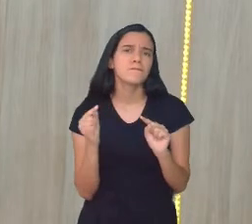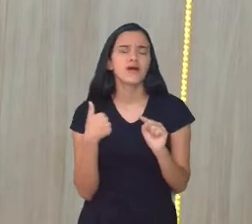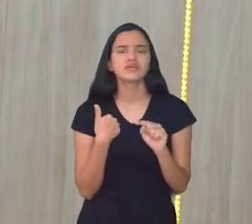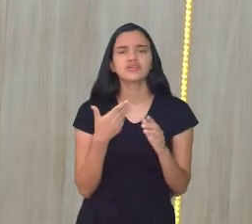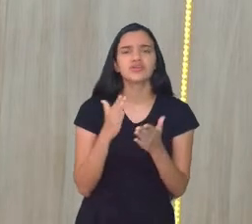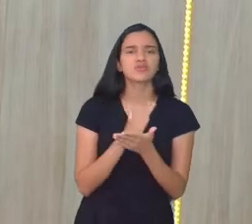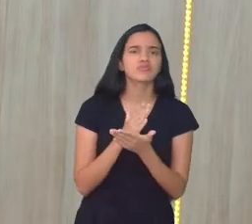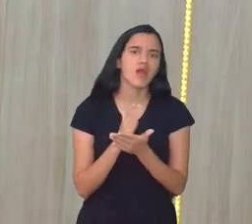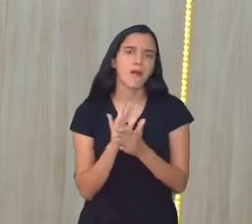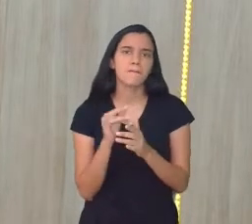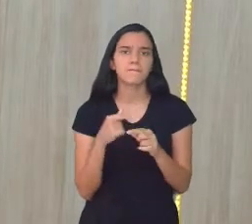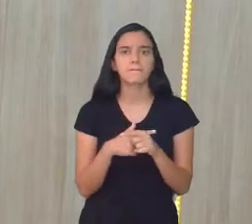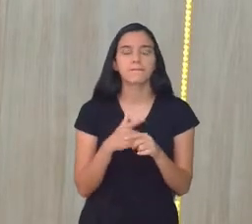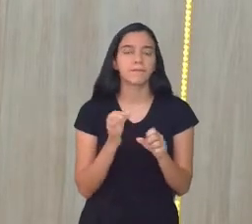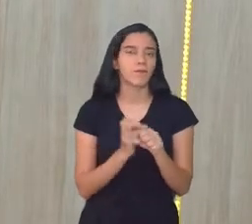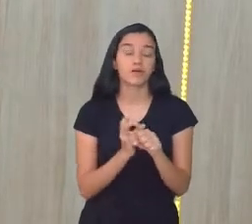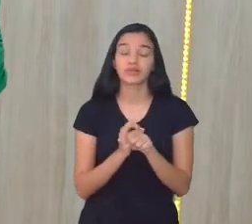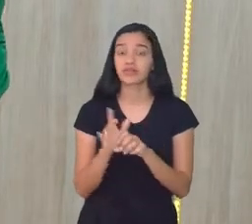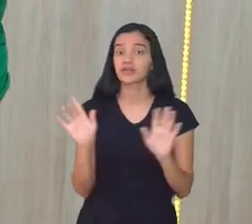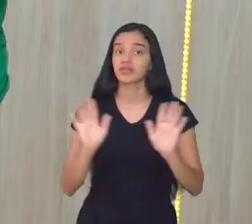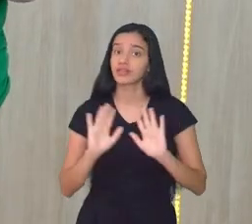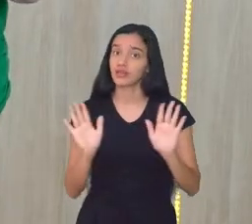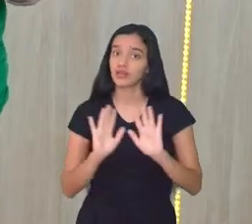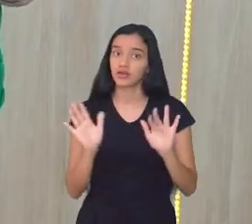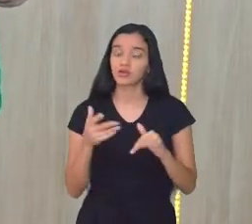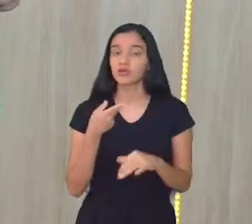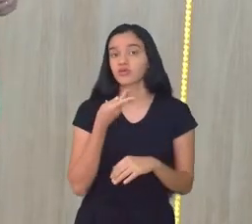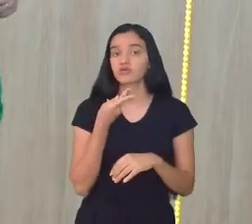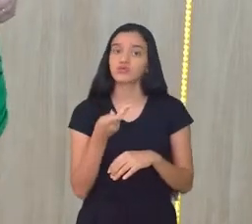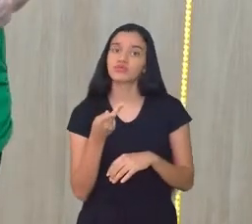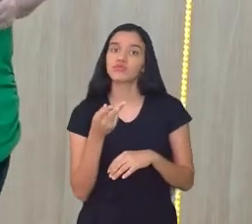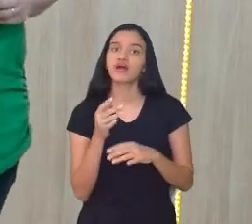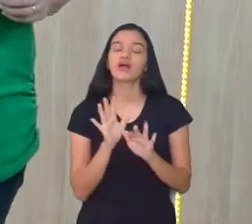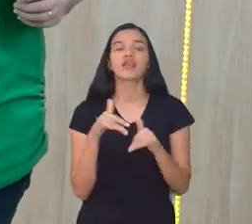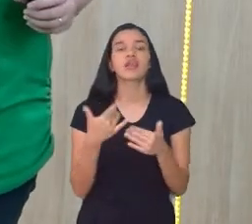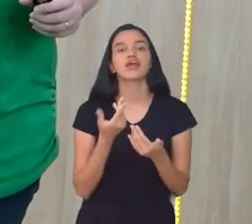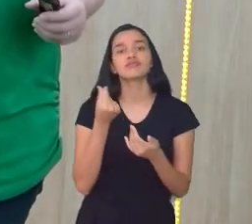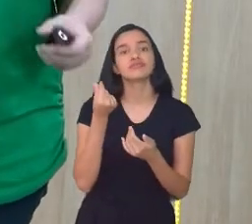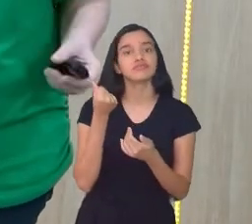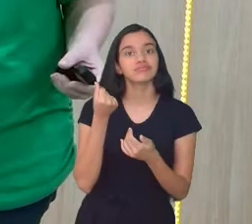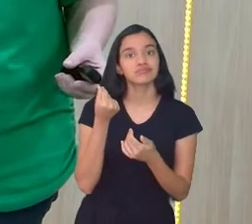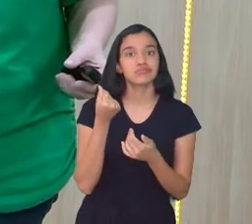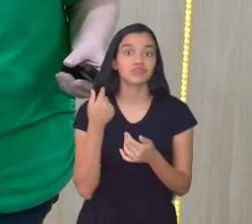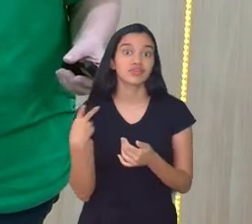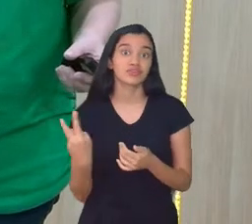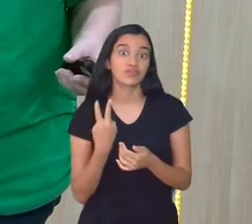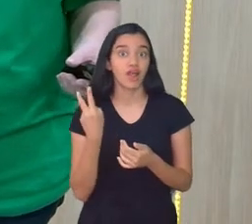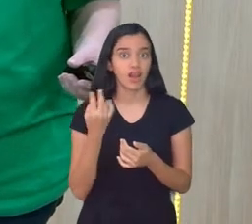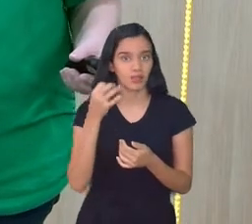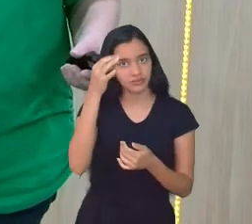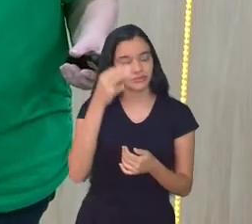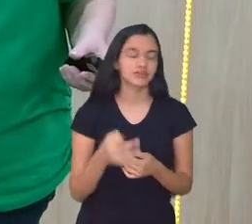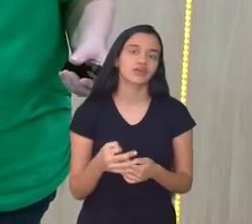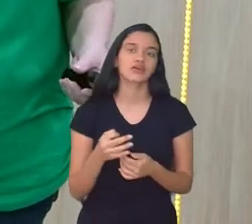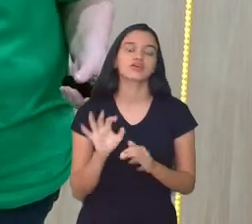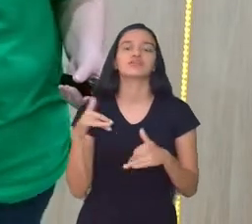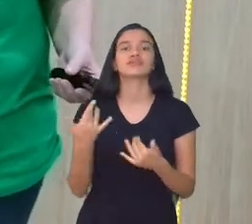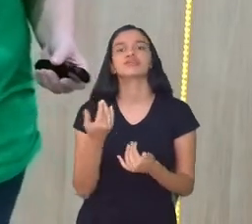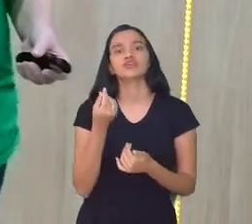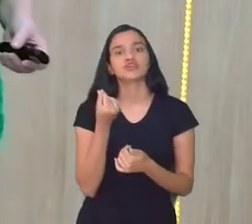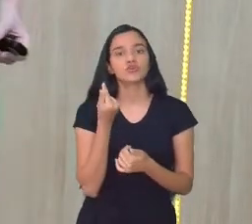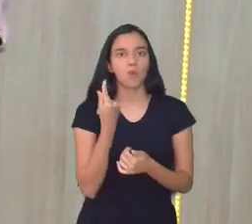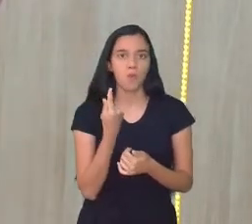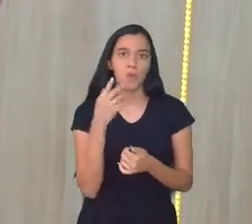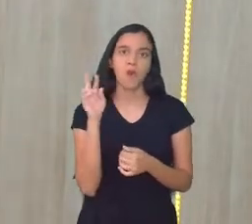reparti a moeda, professora. Não. Quando a gente fala de dinheiro, a gente está falando de valor, certo? O valor de um